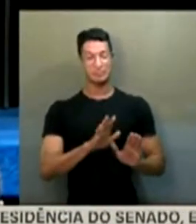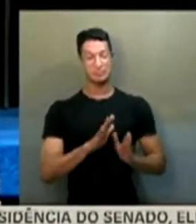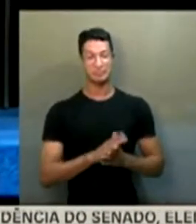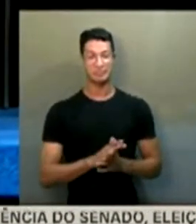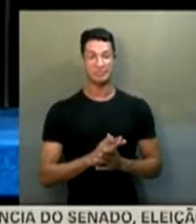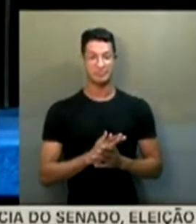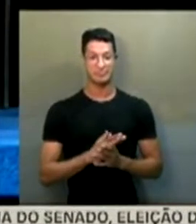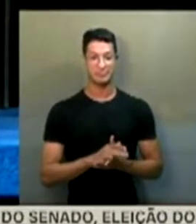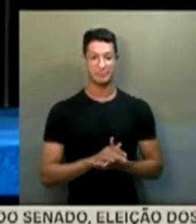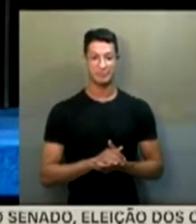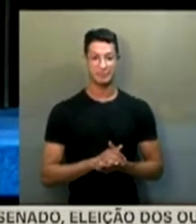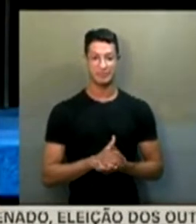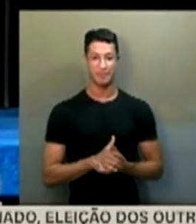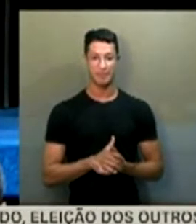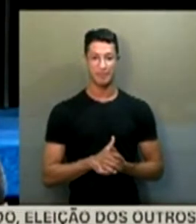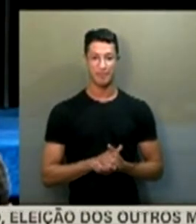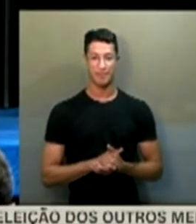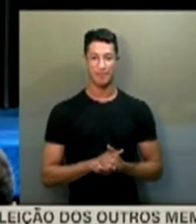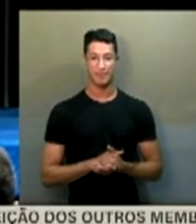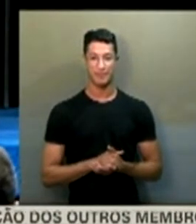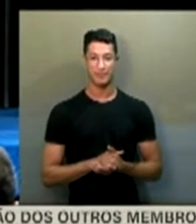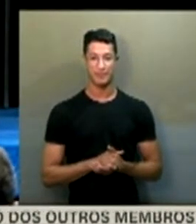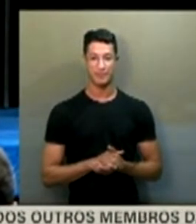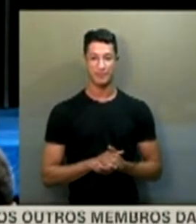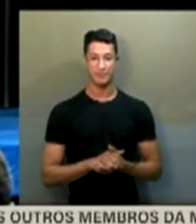Ele é pediatra, não?